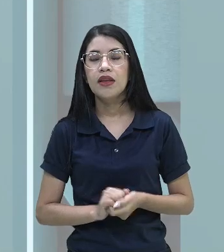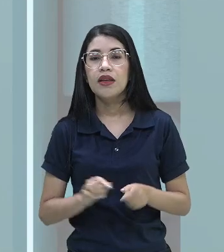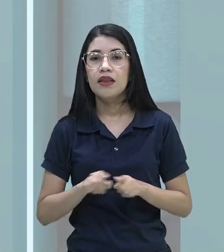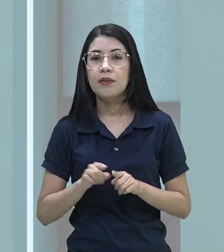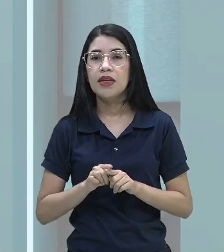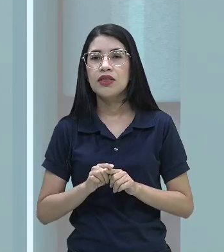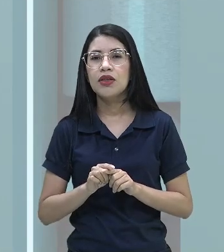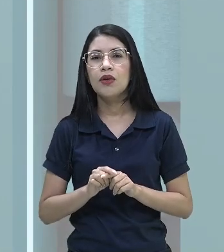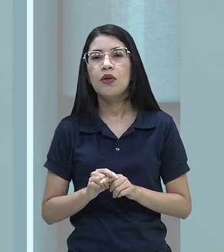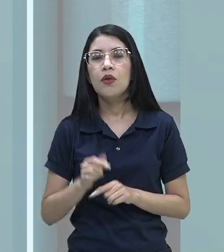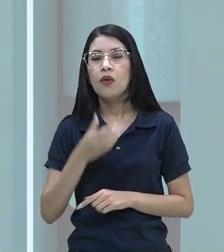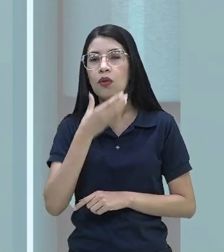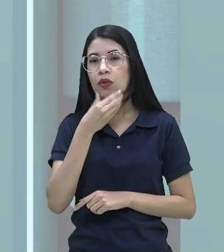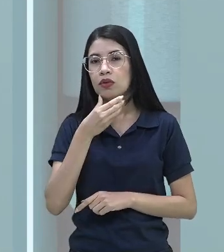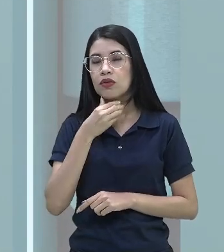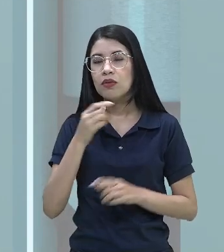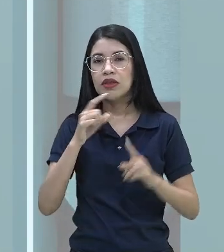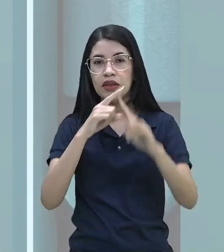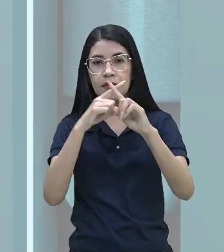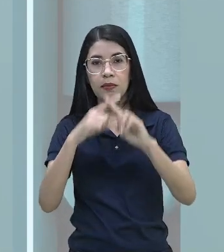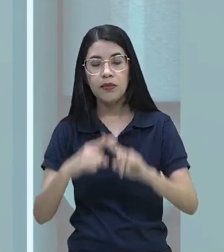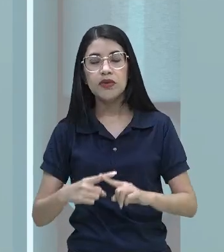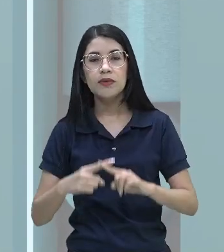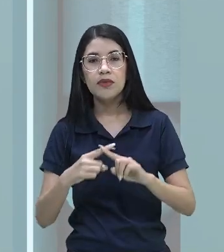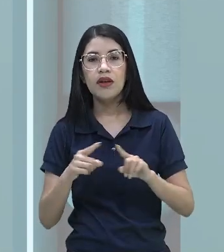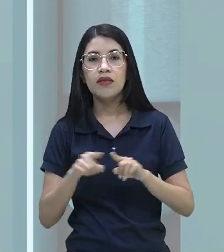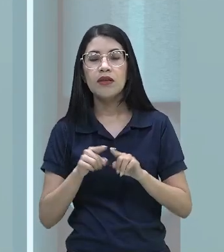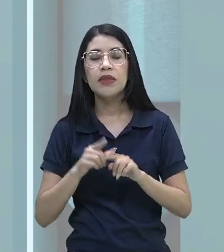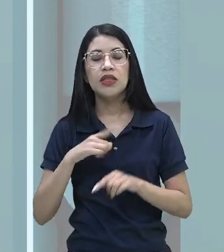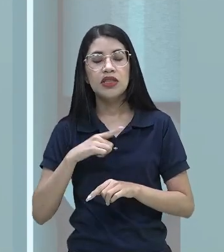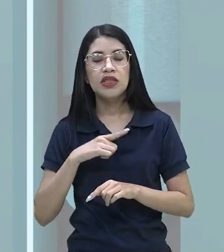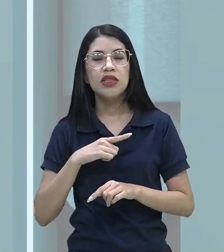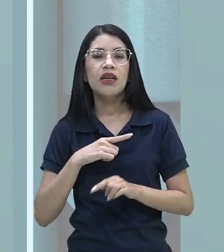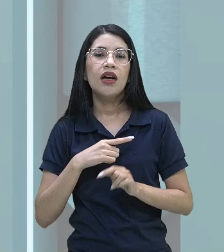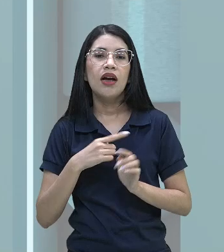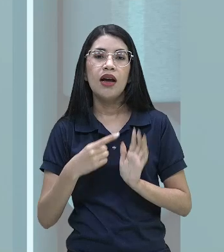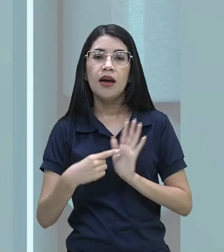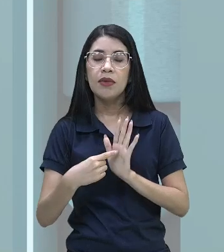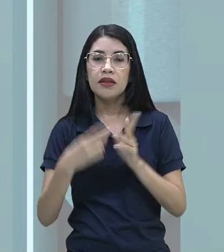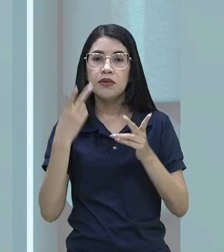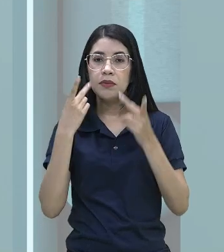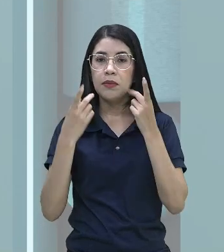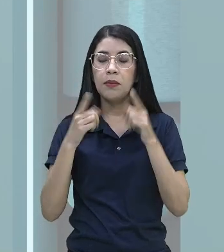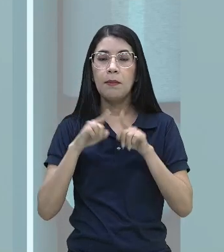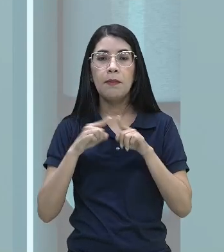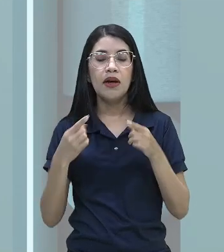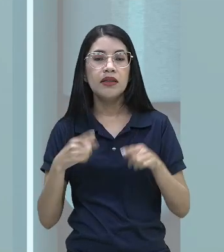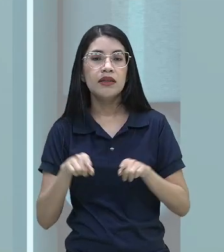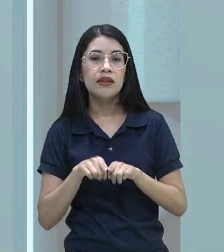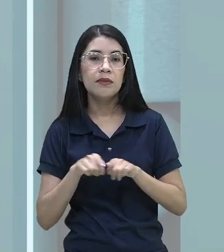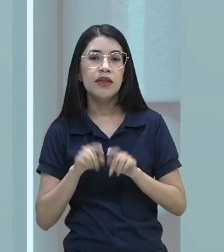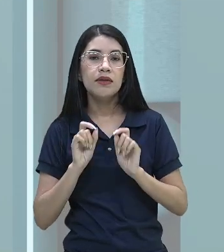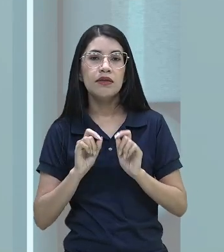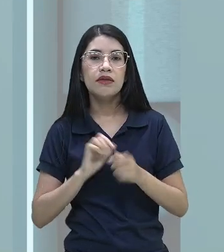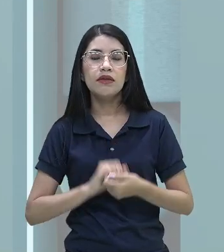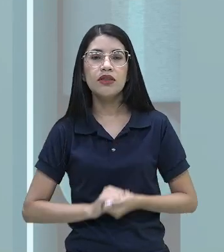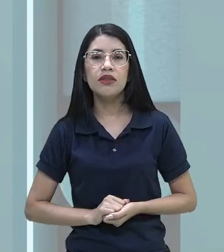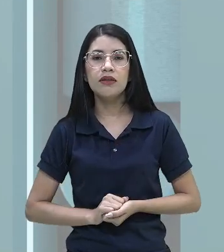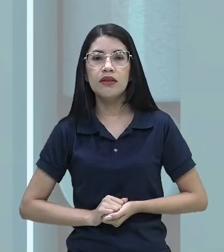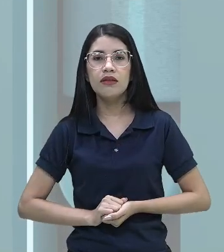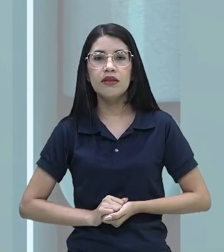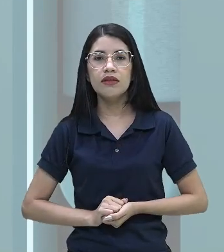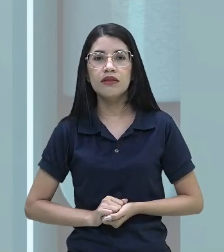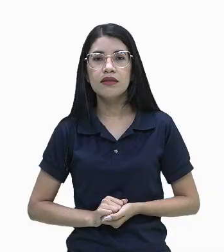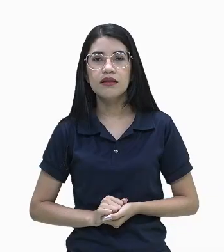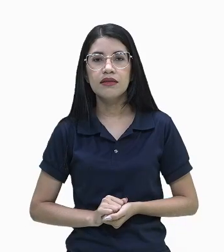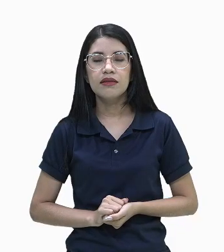gladiadores, da disputa. Vai ter uma encenação, vai ter a parte teatral, mas também vai ter a questão da encenação. E aí, o que